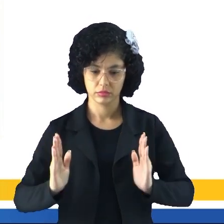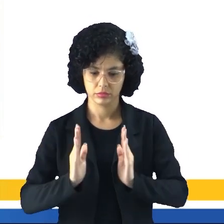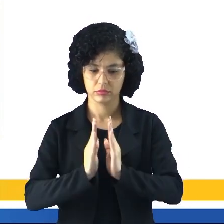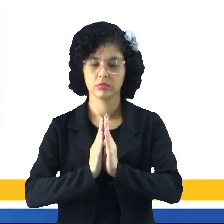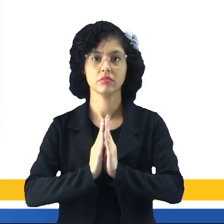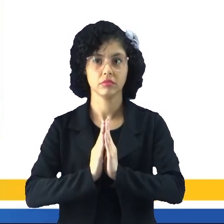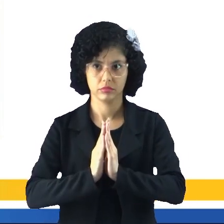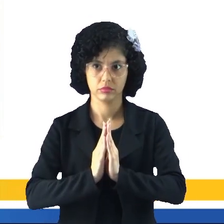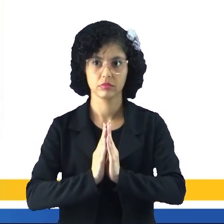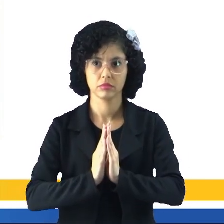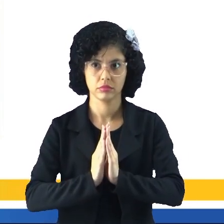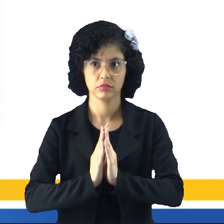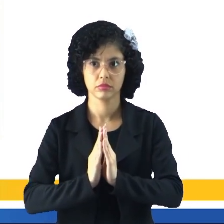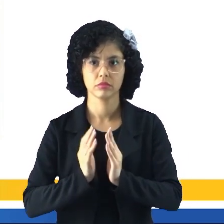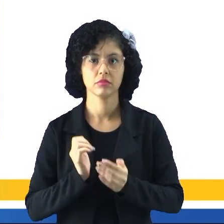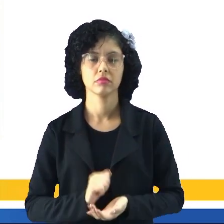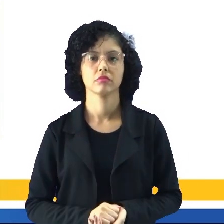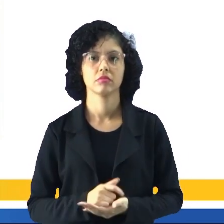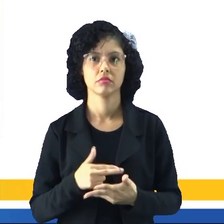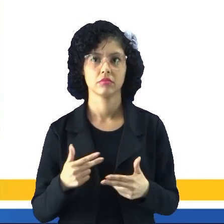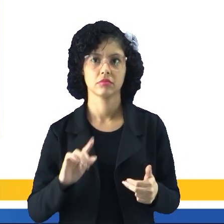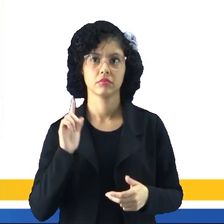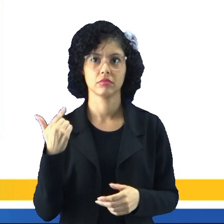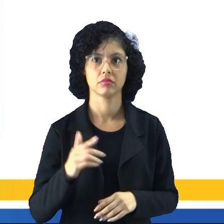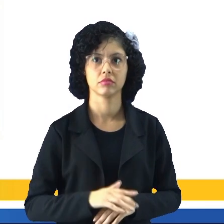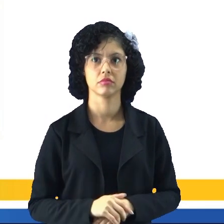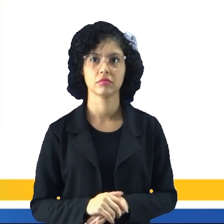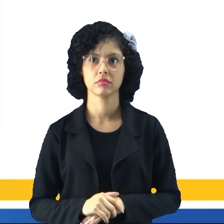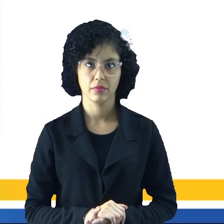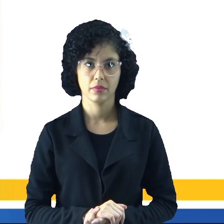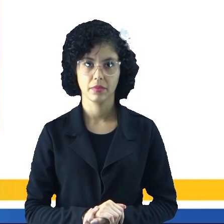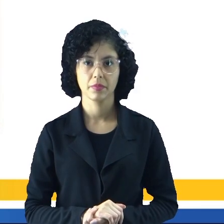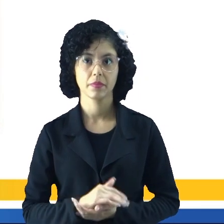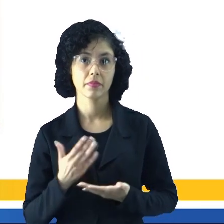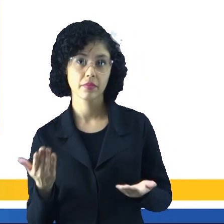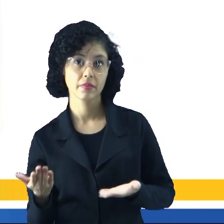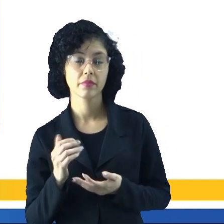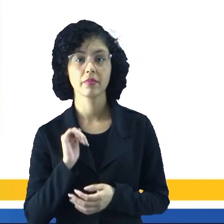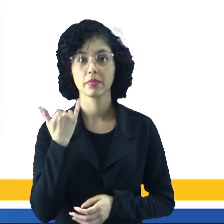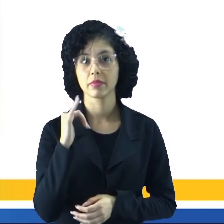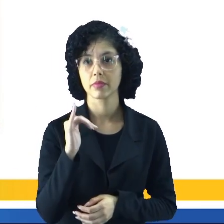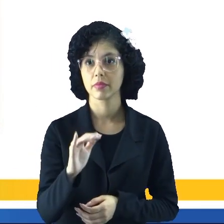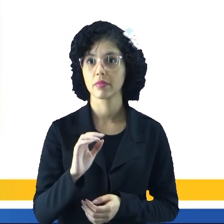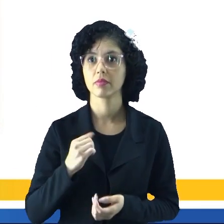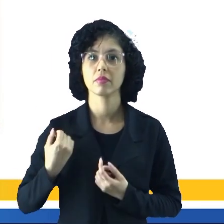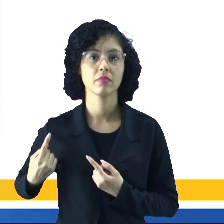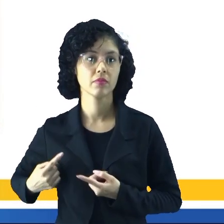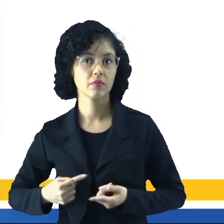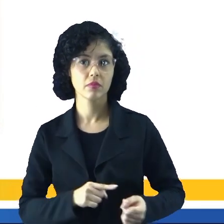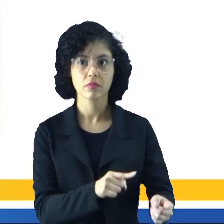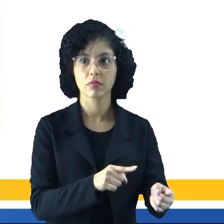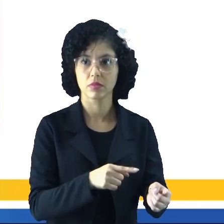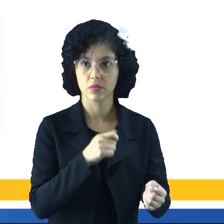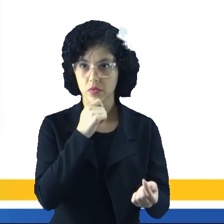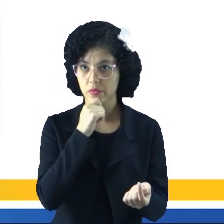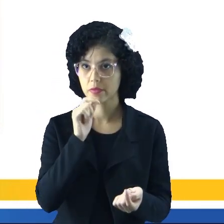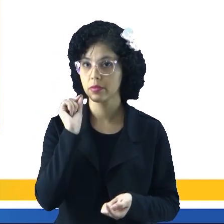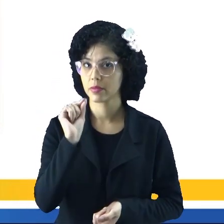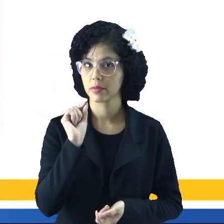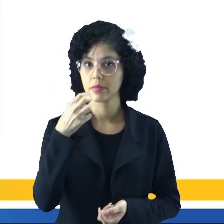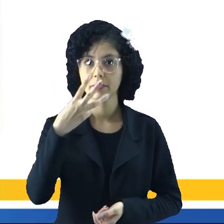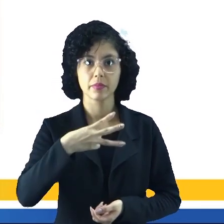contato mesmo, né? Encostar o objeto um no outro, certo? Na eletrização por indução, que é o nosso terceiro